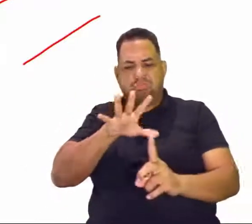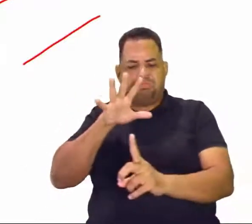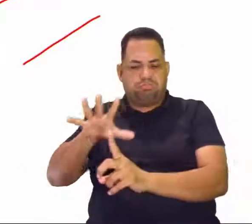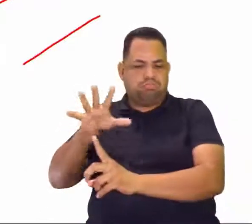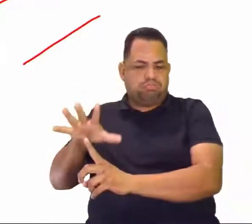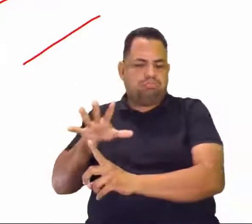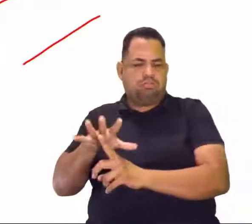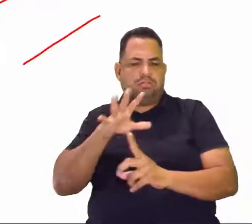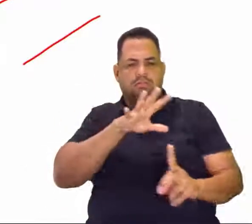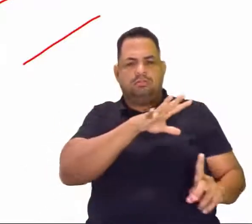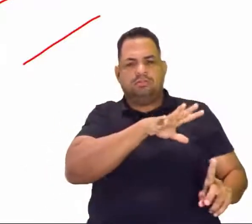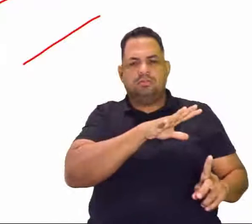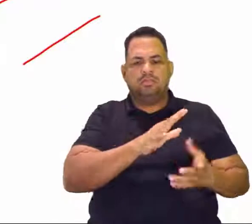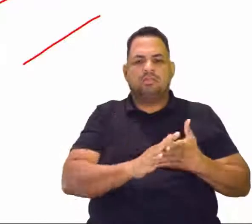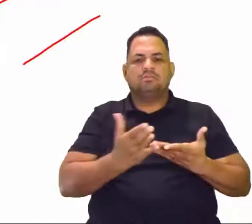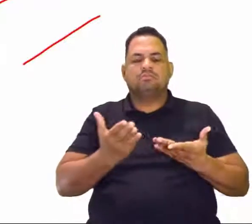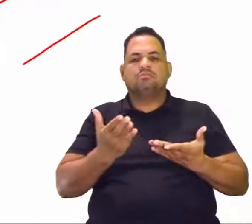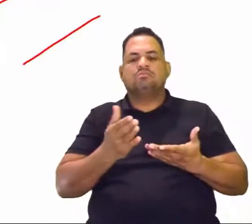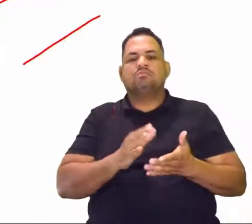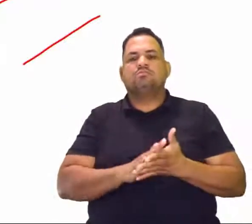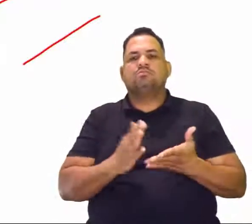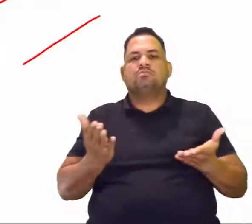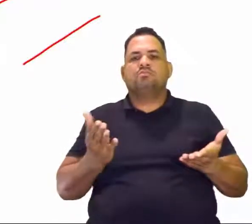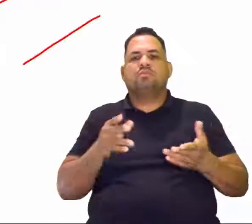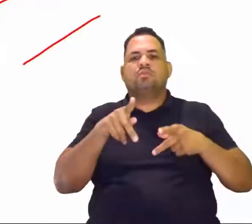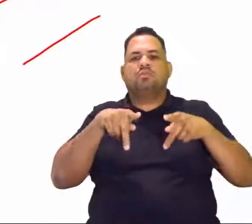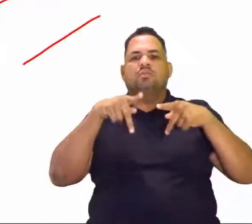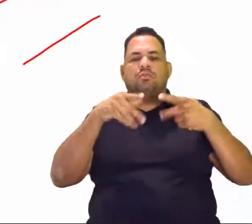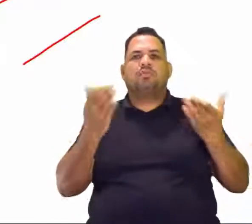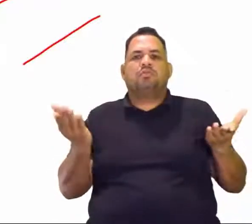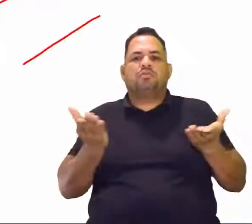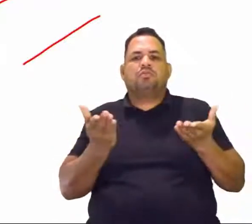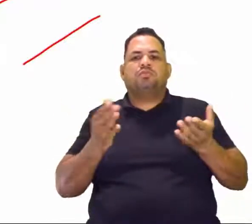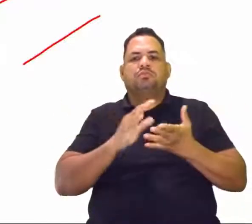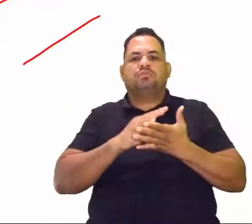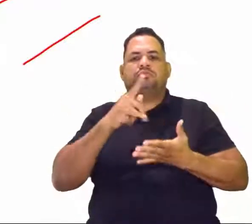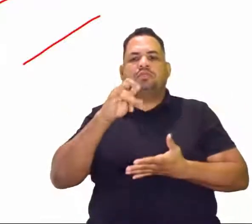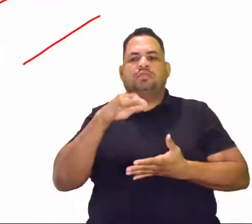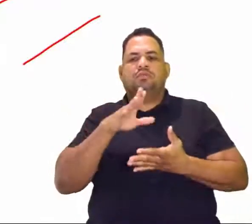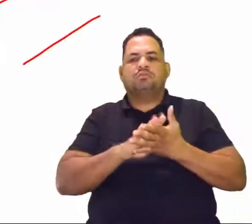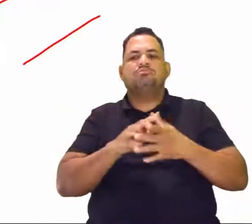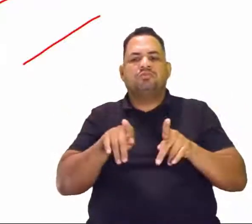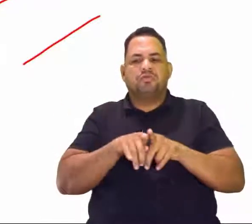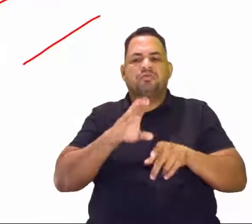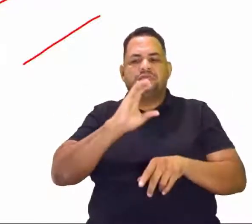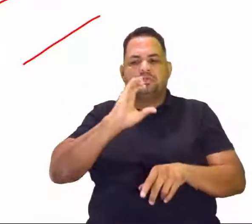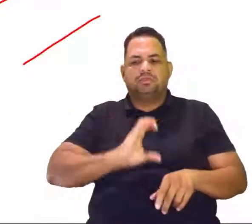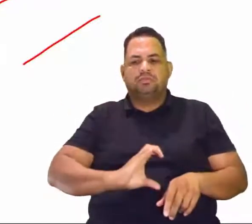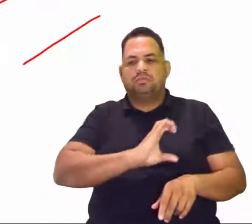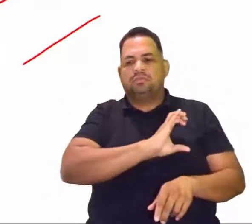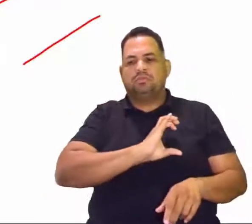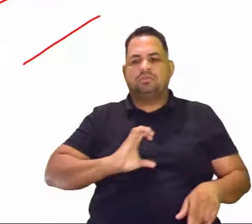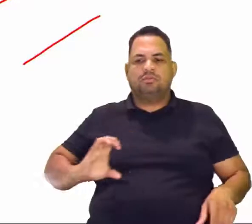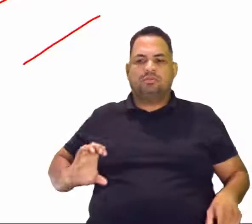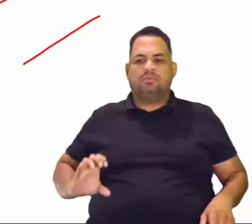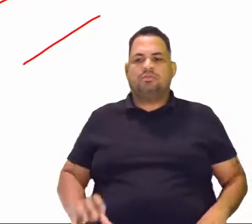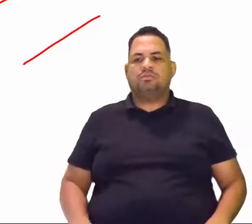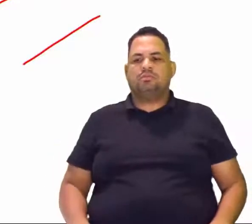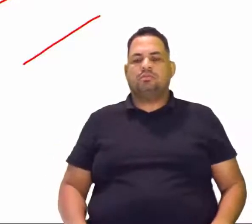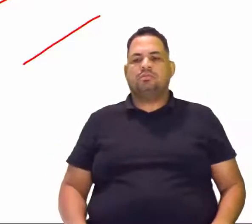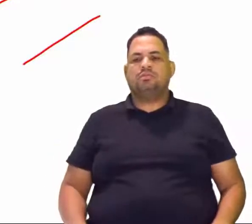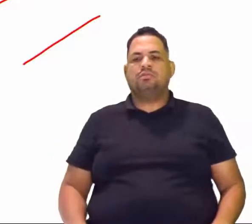visão e a maioria do povo hoje do Peru eles são cristãos né gente por conta da